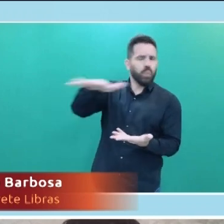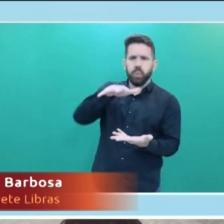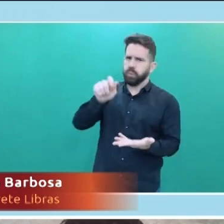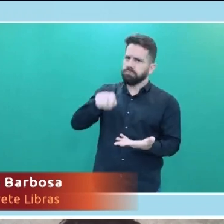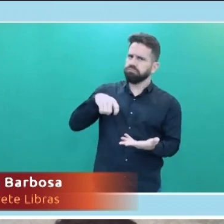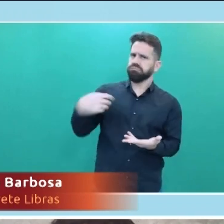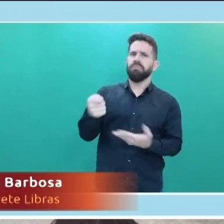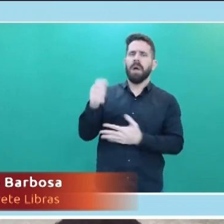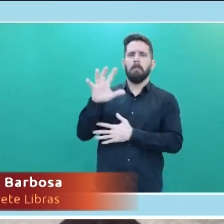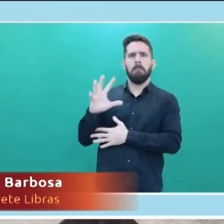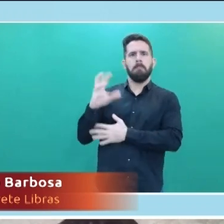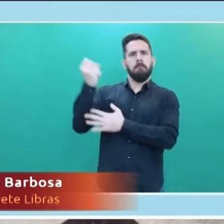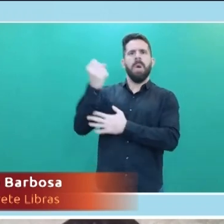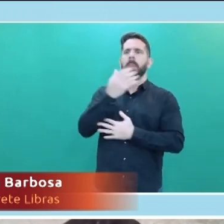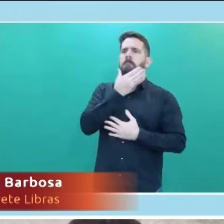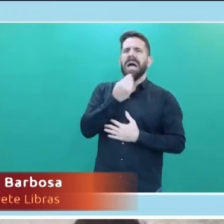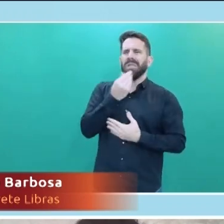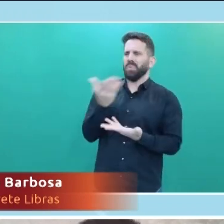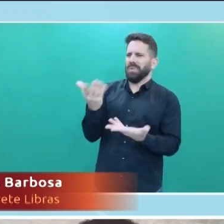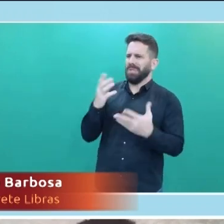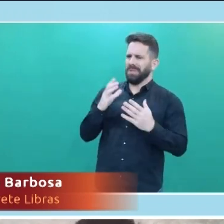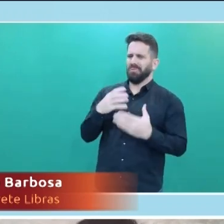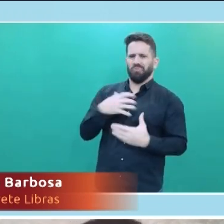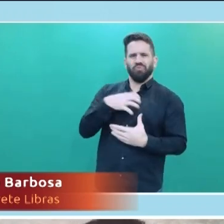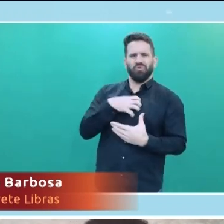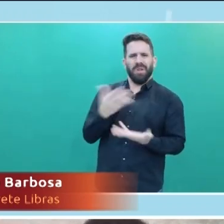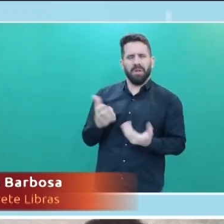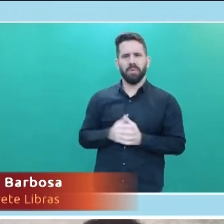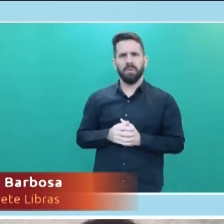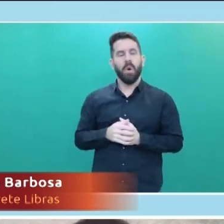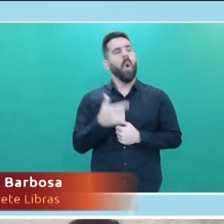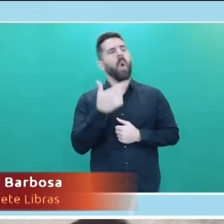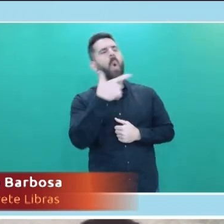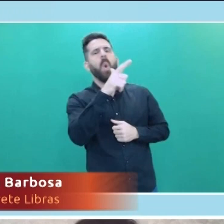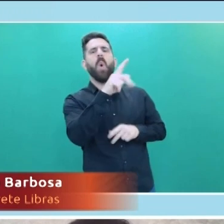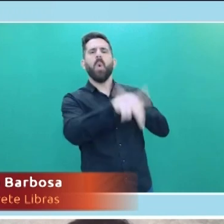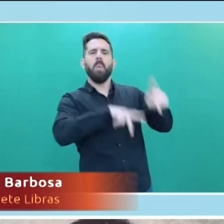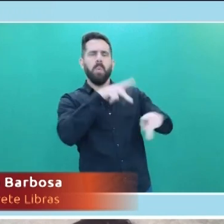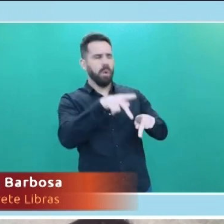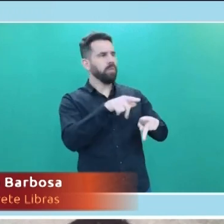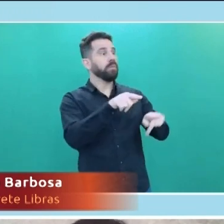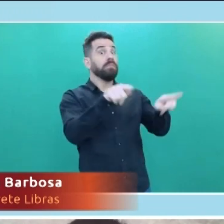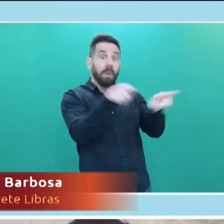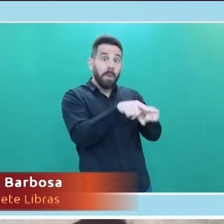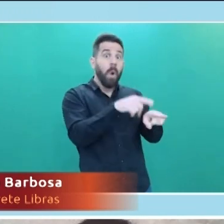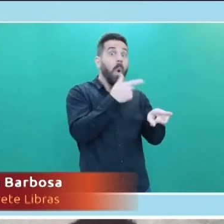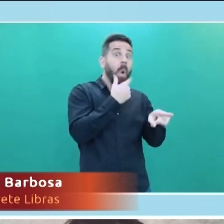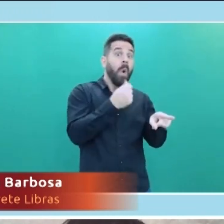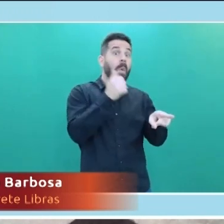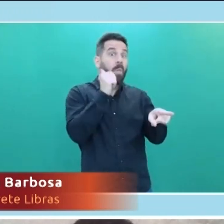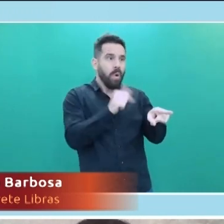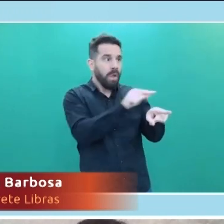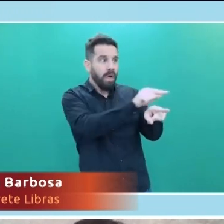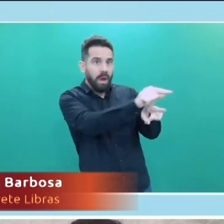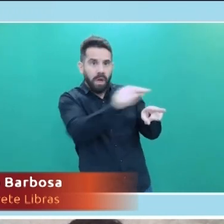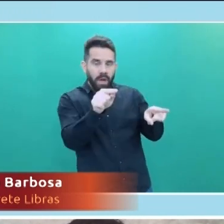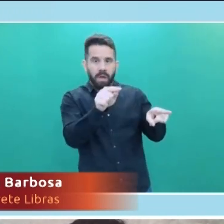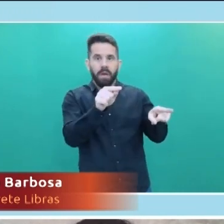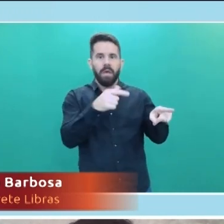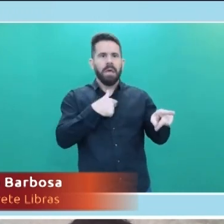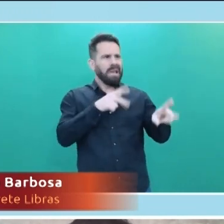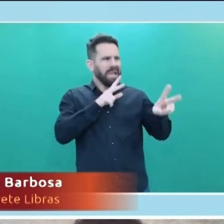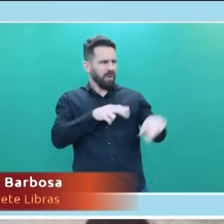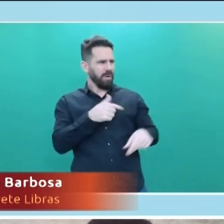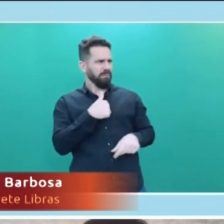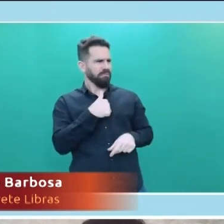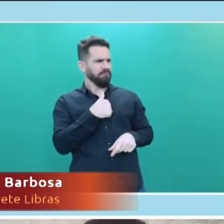como masculino. Outro povo, tanto homens como mulheres, biologicamente, tem um comportamento que a gente aqui leria como feminino,